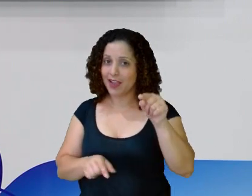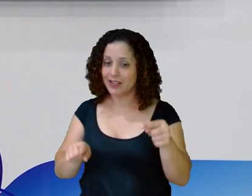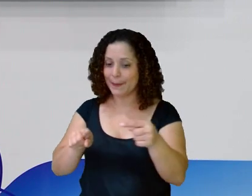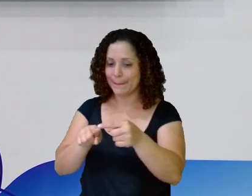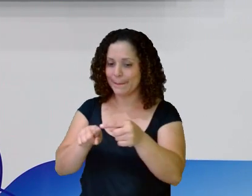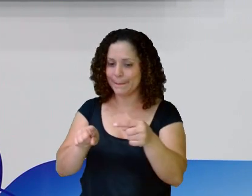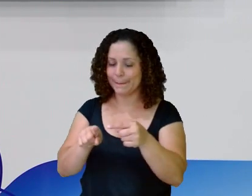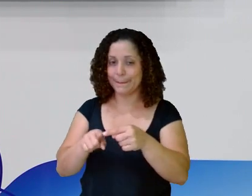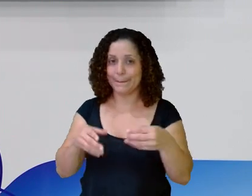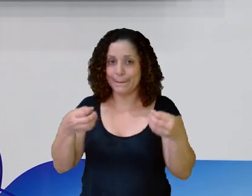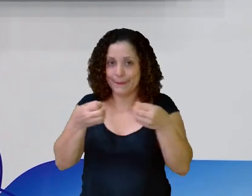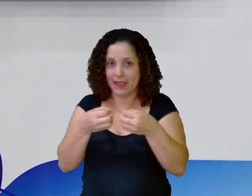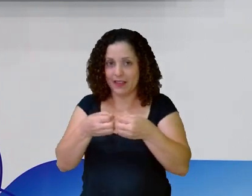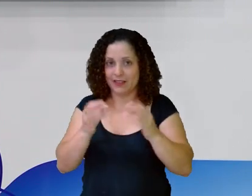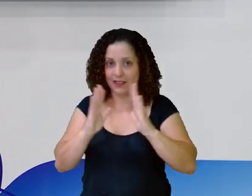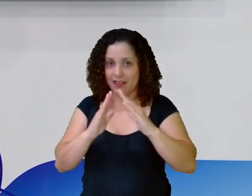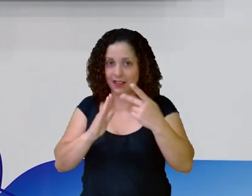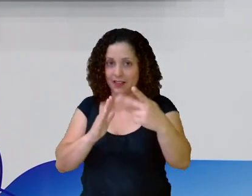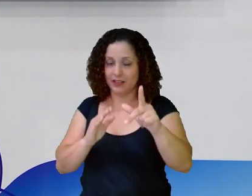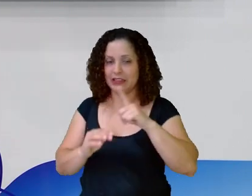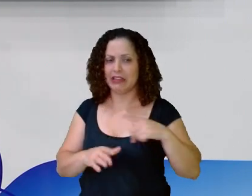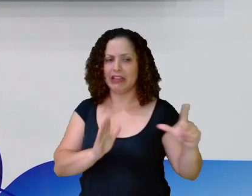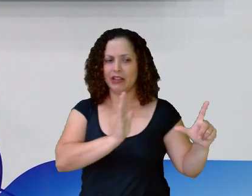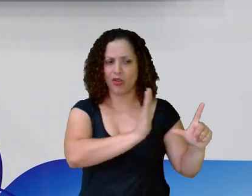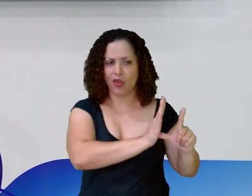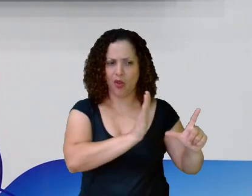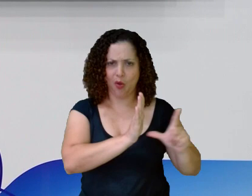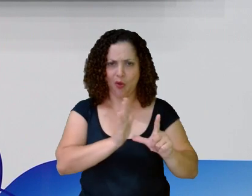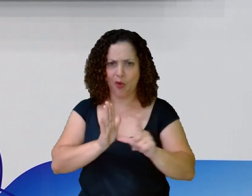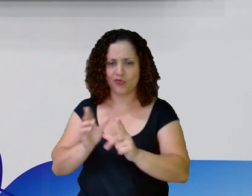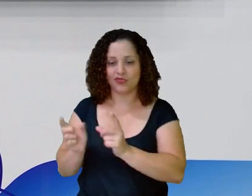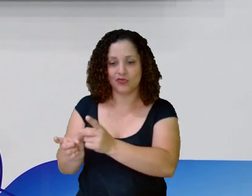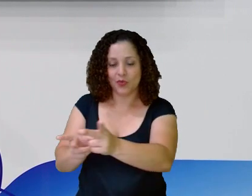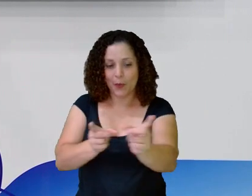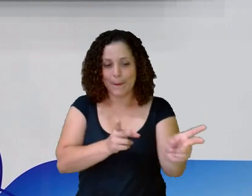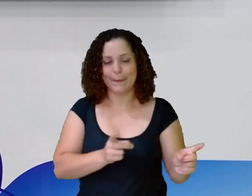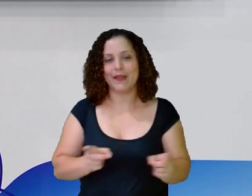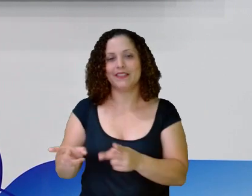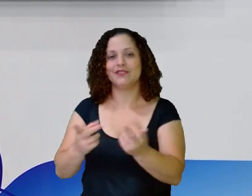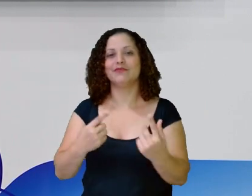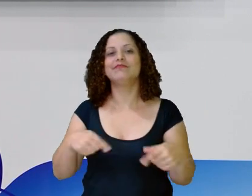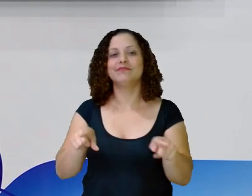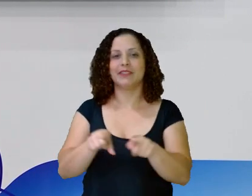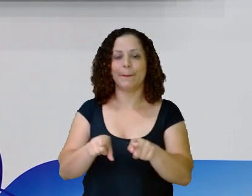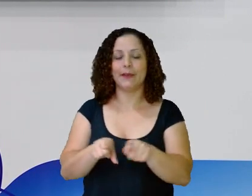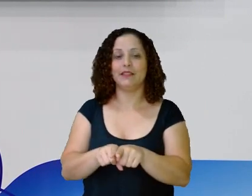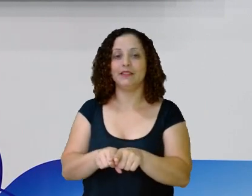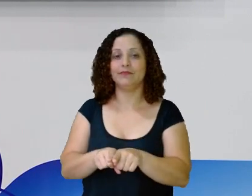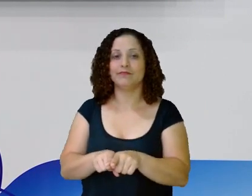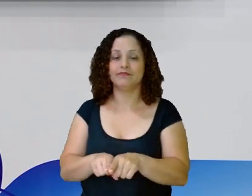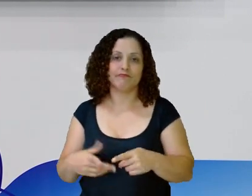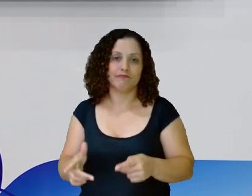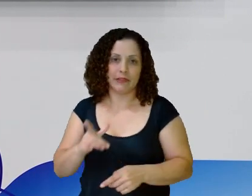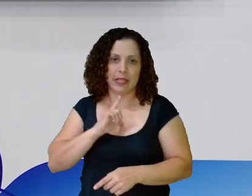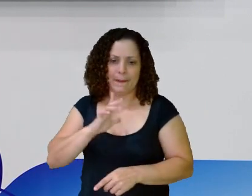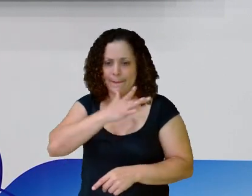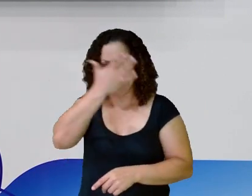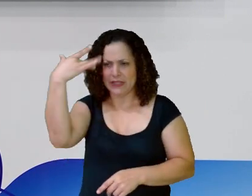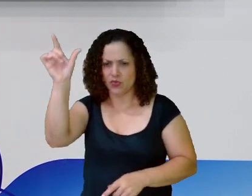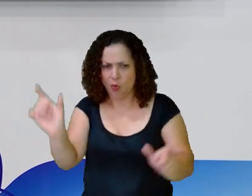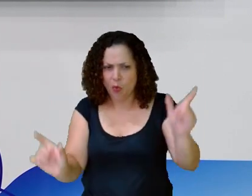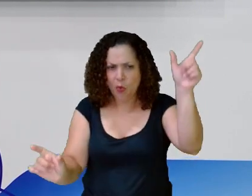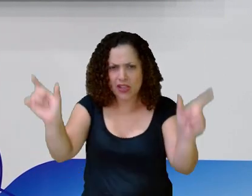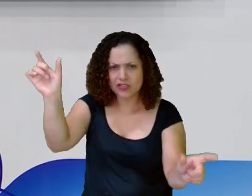ter muitas lojas, né? Deve ter muito comércio por aí também. Por quê? Onde existem pessoas,